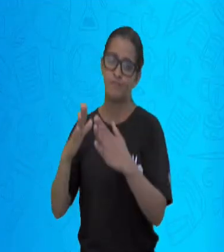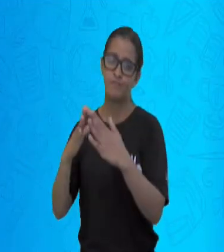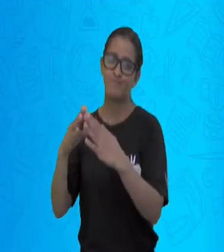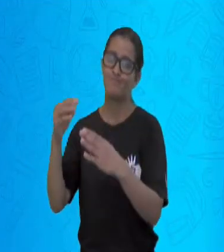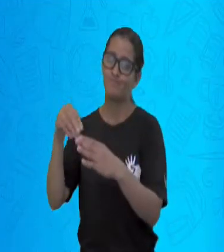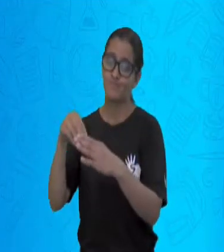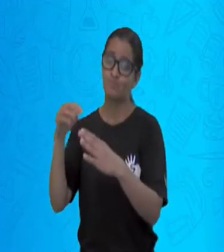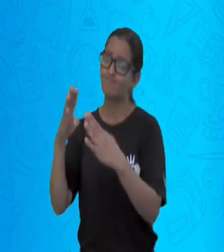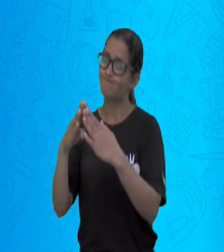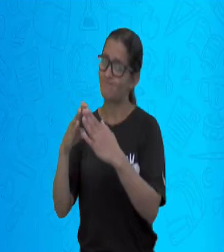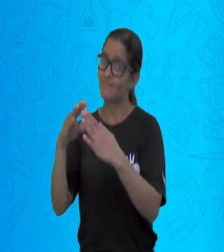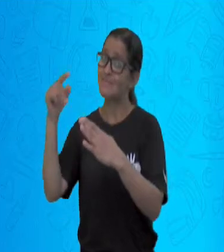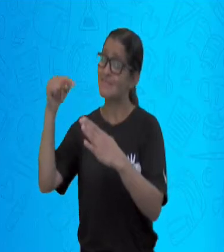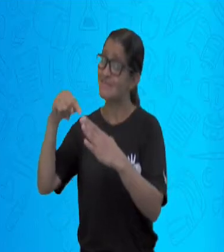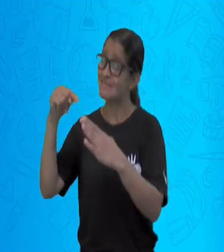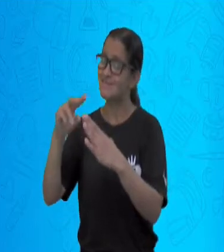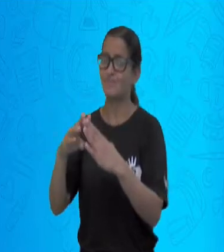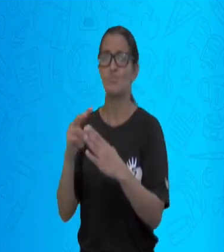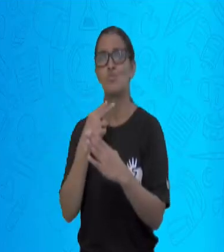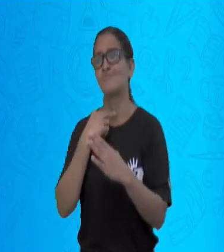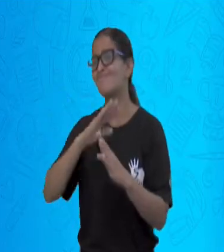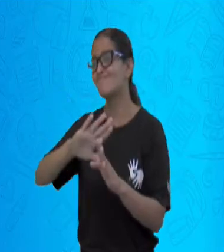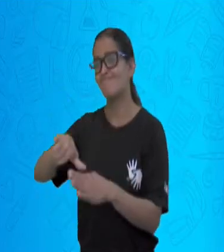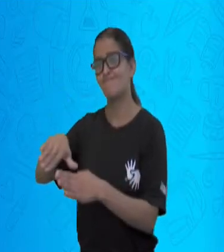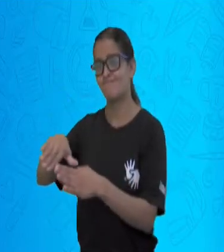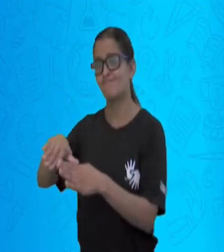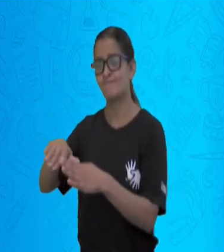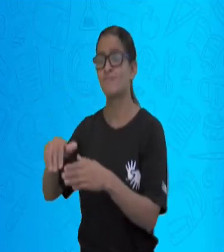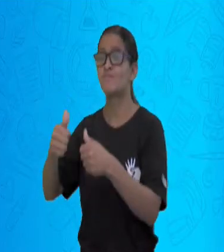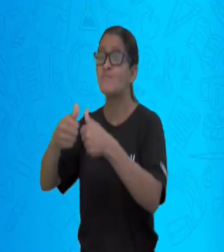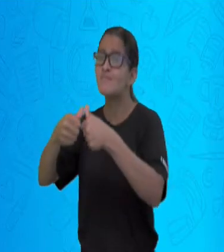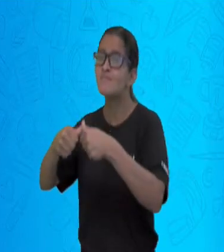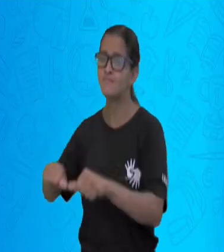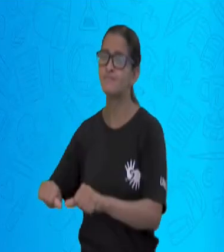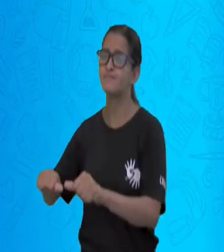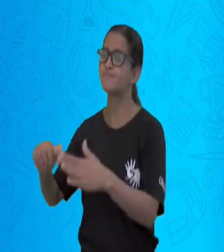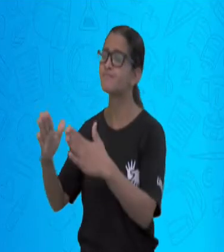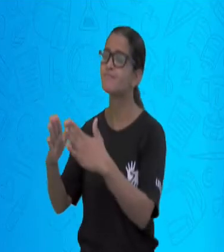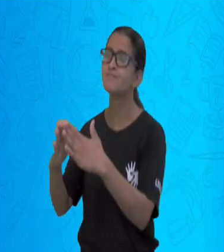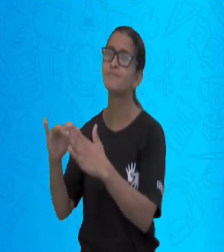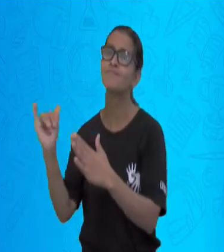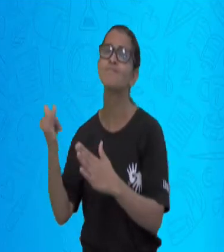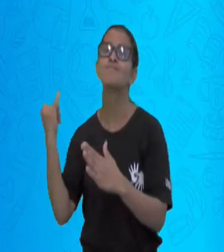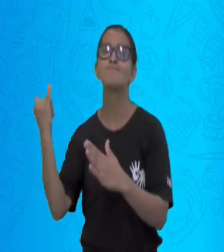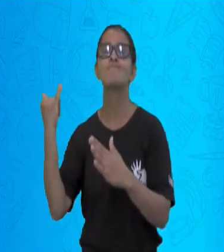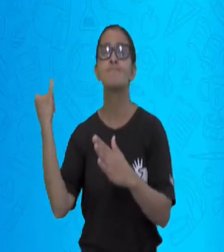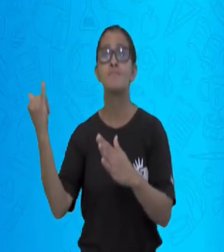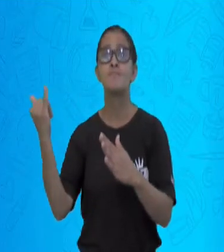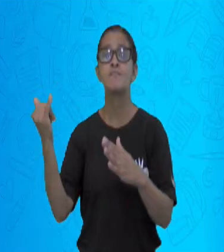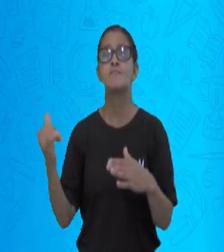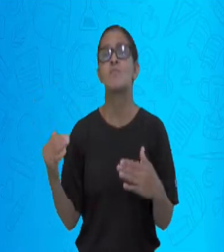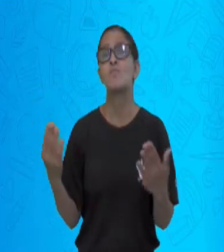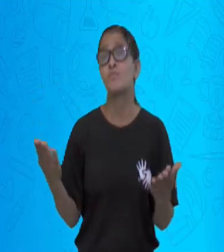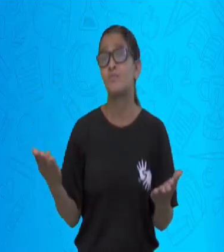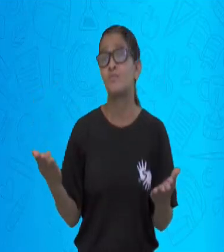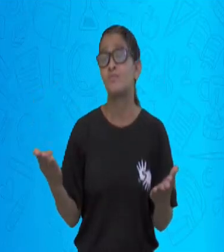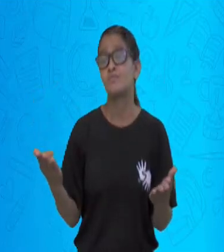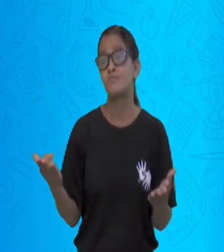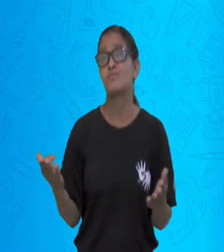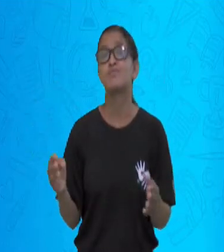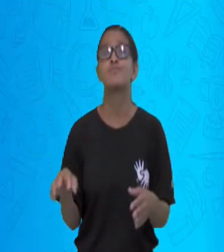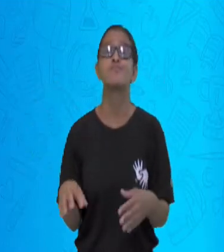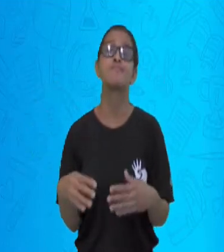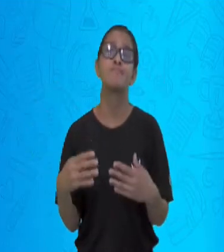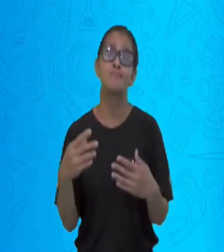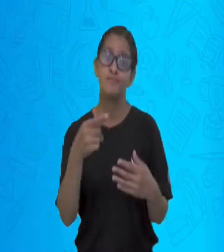tudo passar, eu convido a vocês e seus familiares a participar e aí conhecer o museu da nossa cidade, Governador